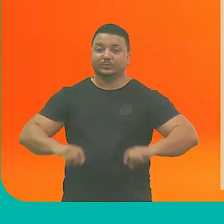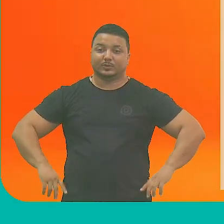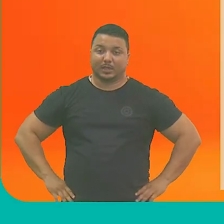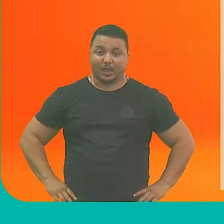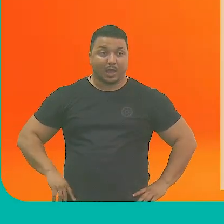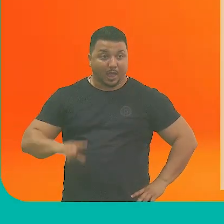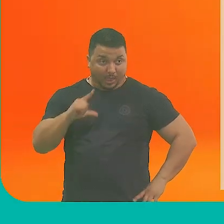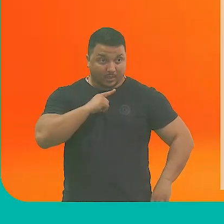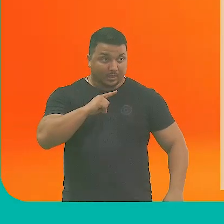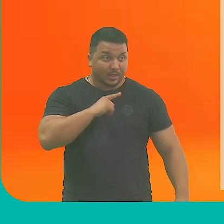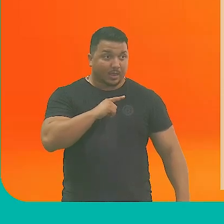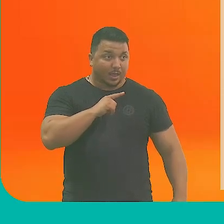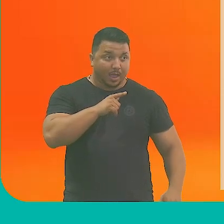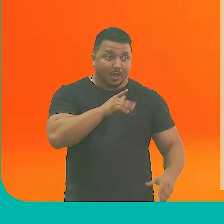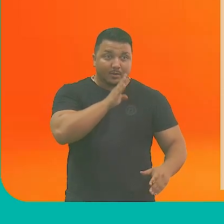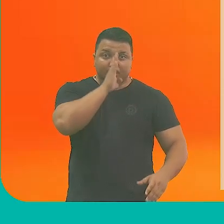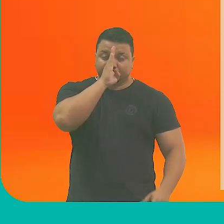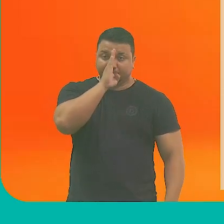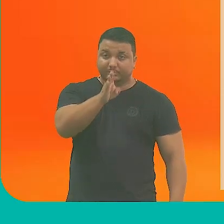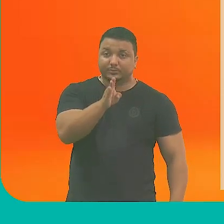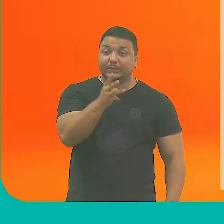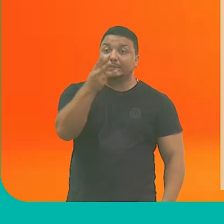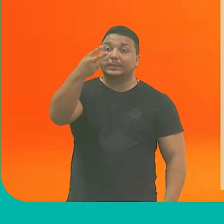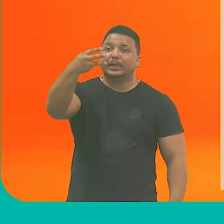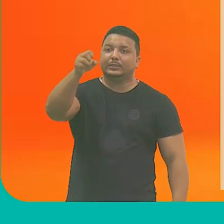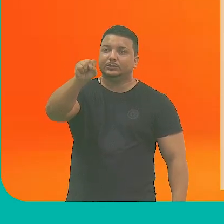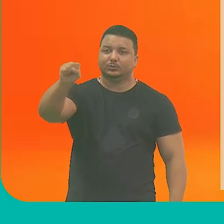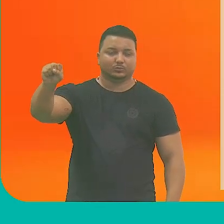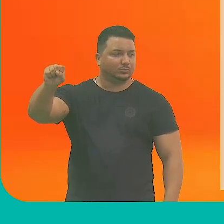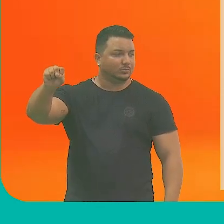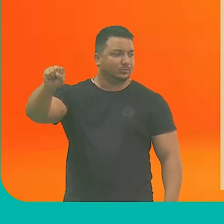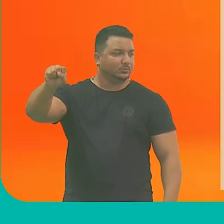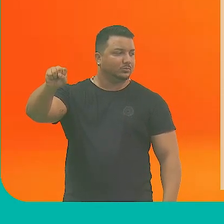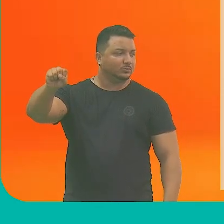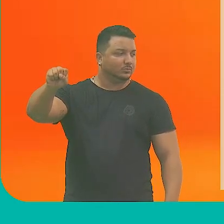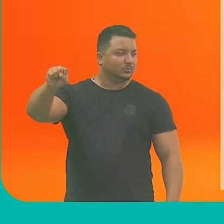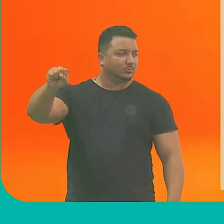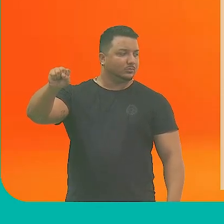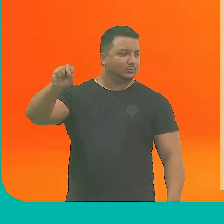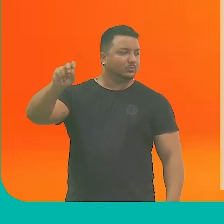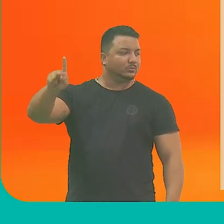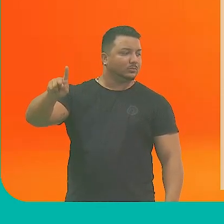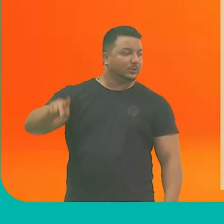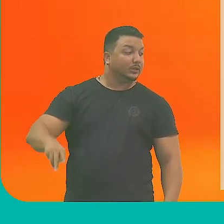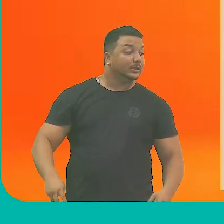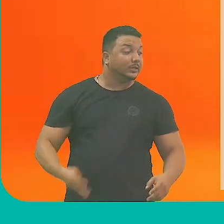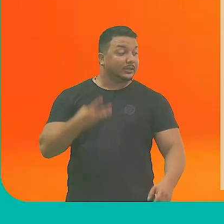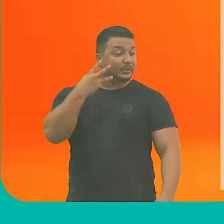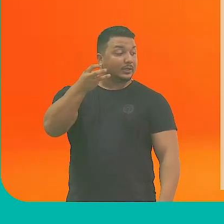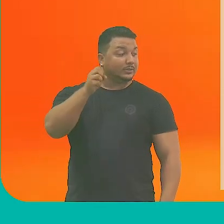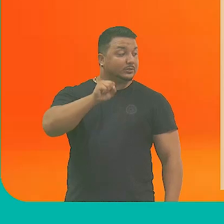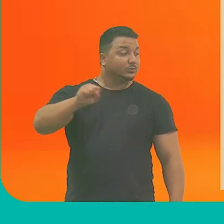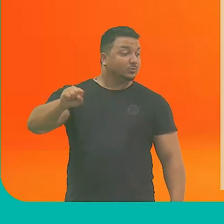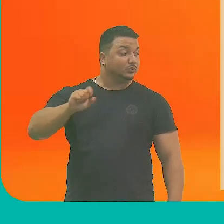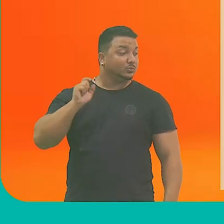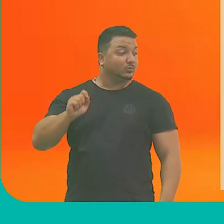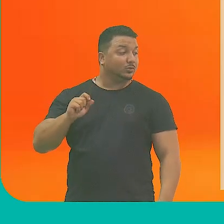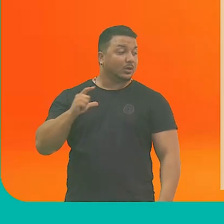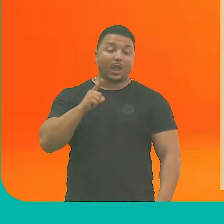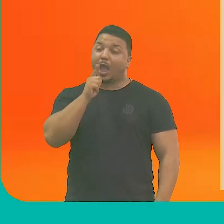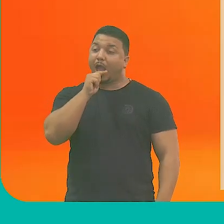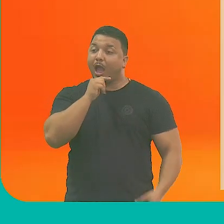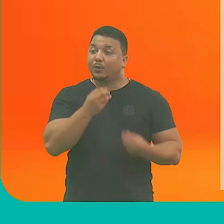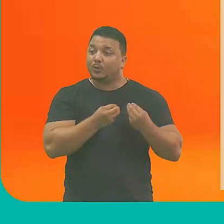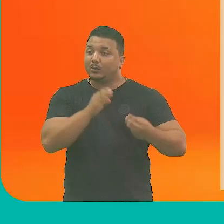Ela fica aberta durante quantos segundos? 3, não é? E durante esses 3 segundos, ela libera